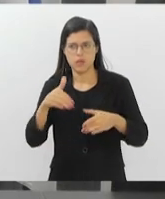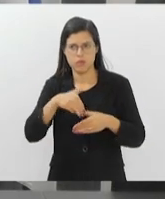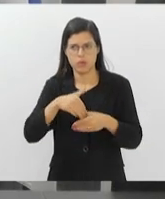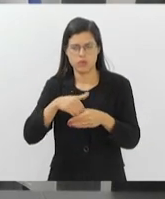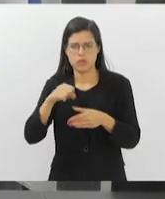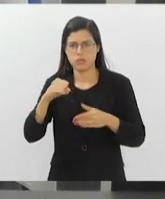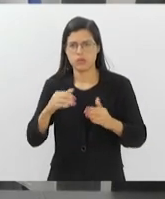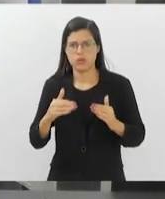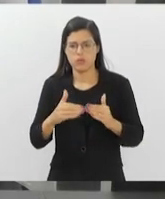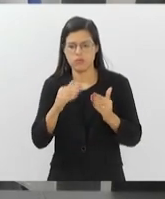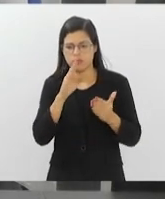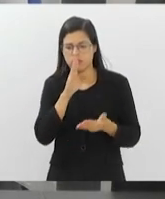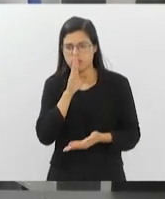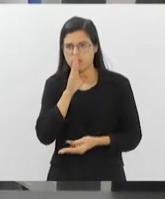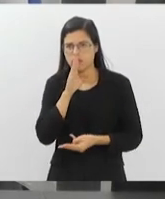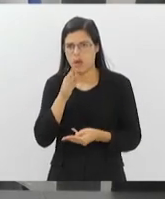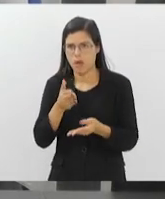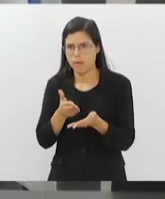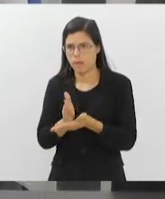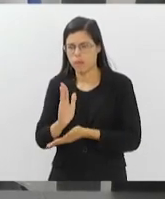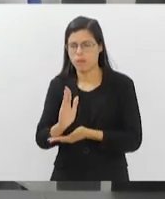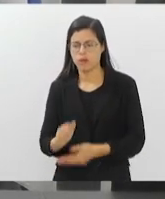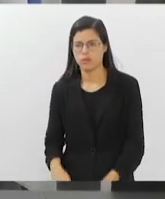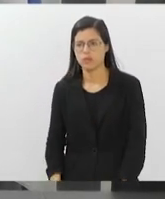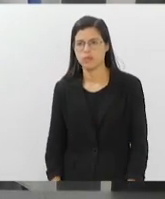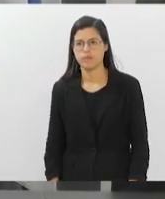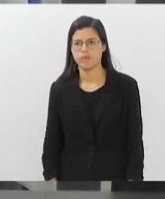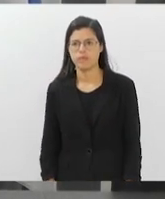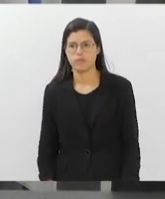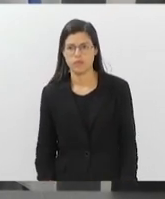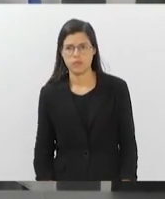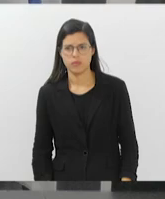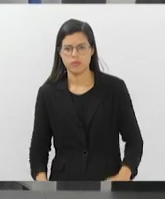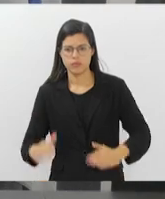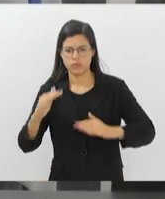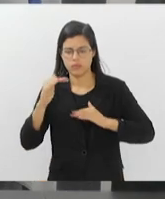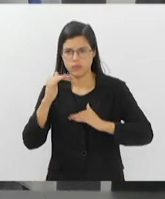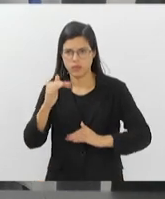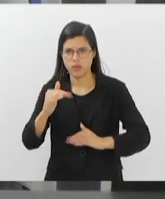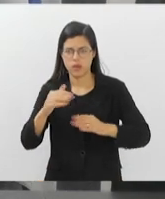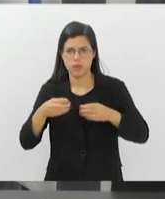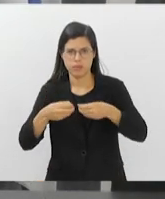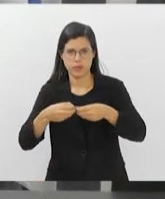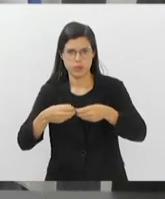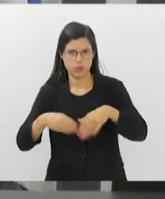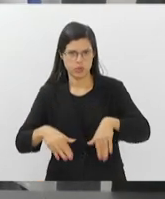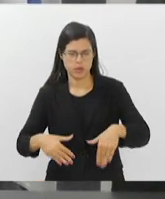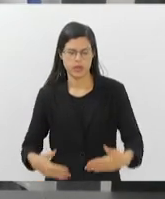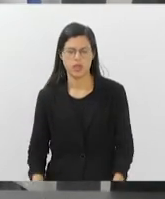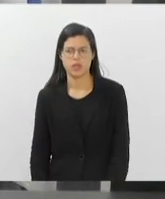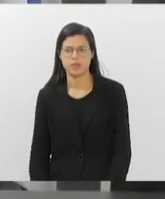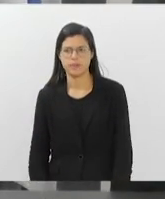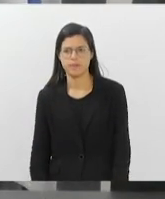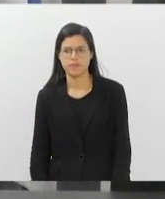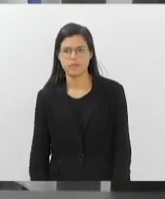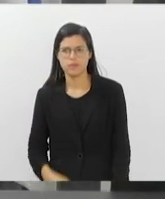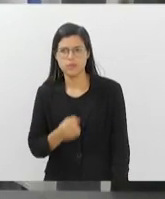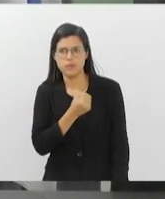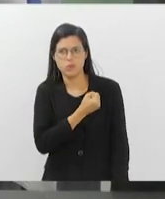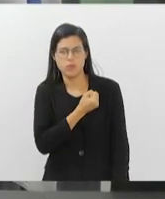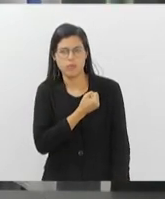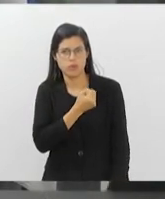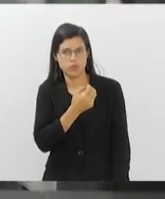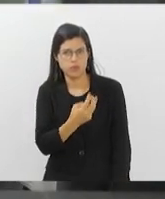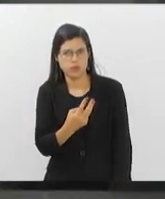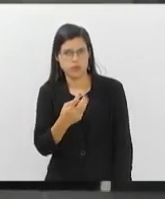votação, se os que aprovam permaneçam como estão, aprovado. Passo ao bloco de prejudicabilidade. É do 38